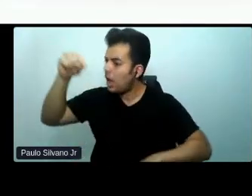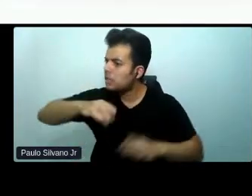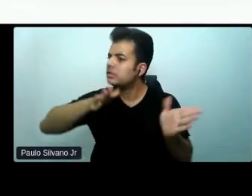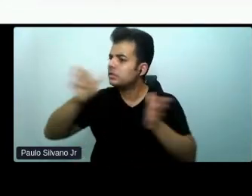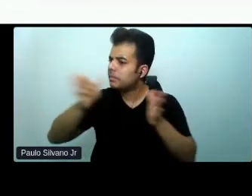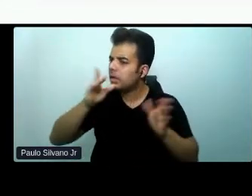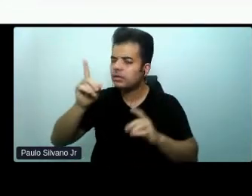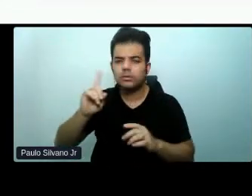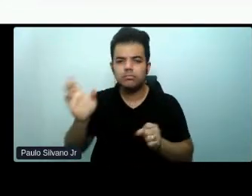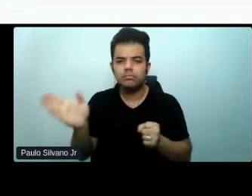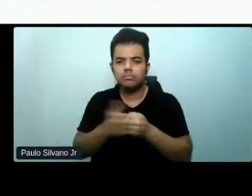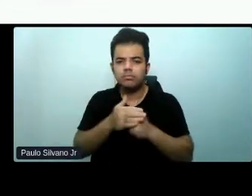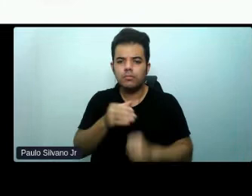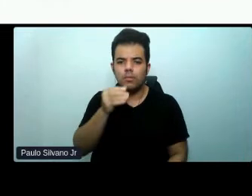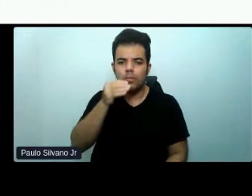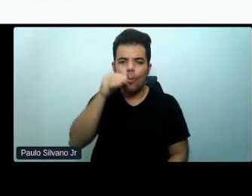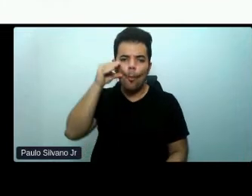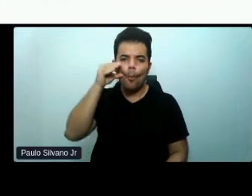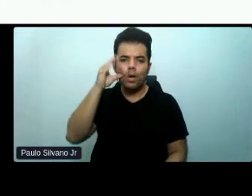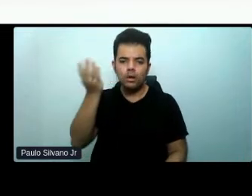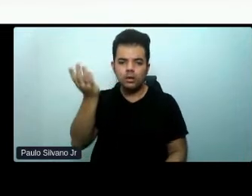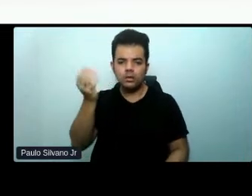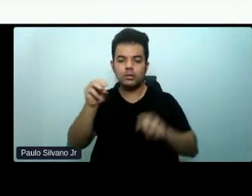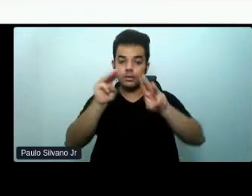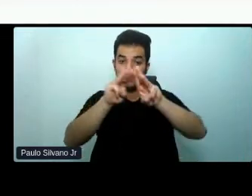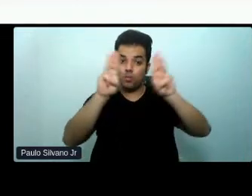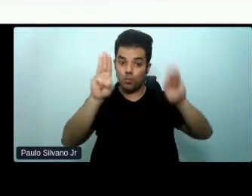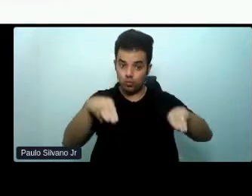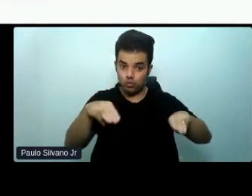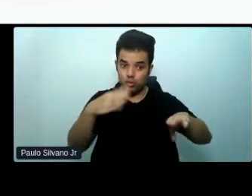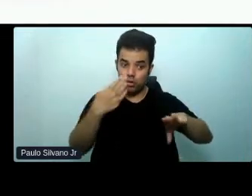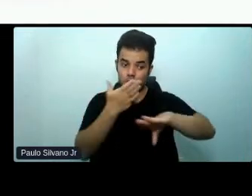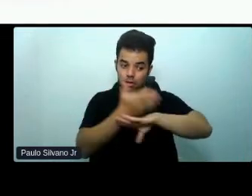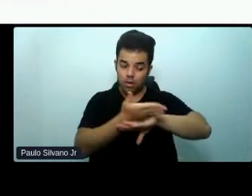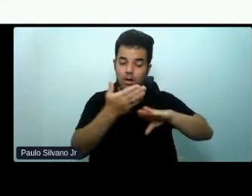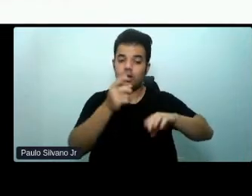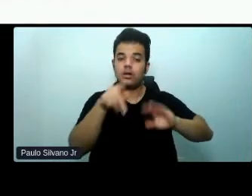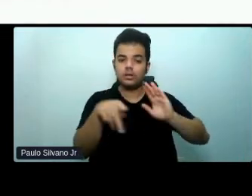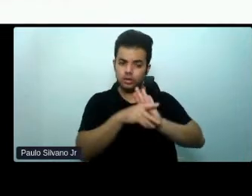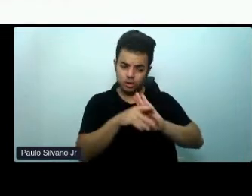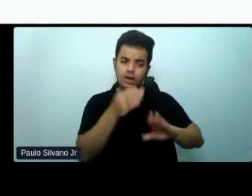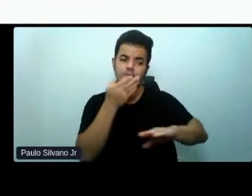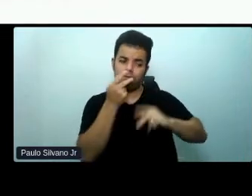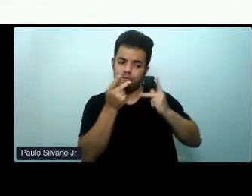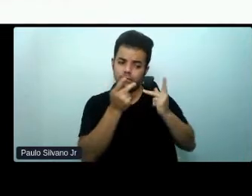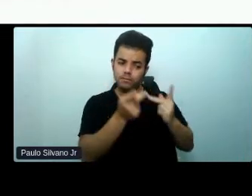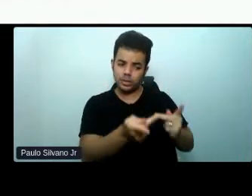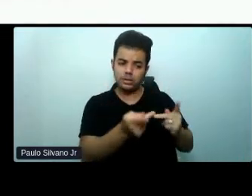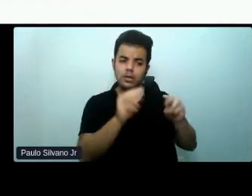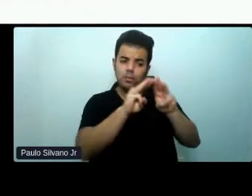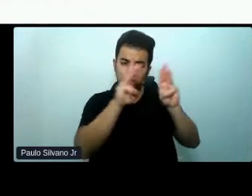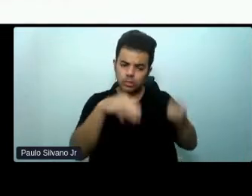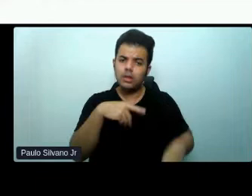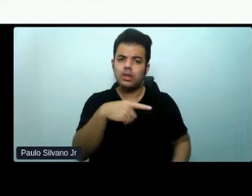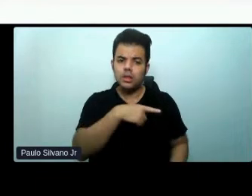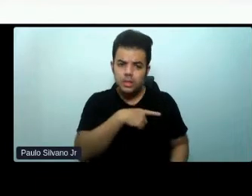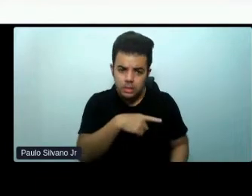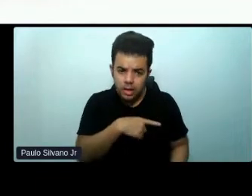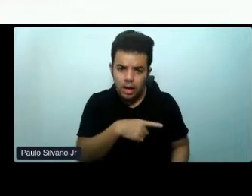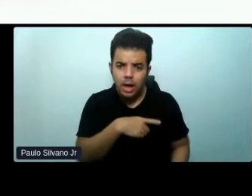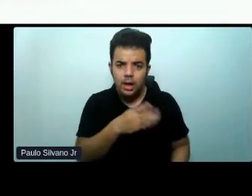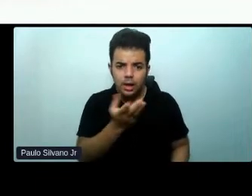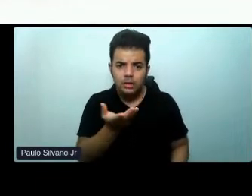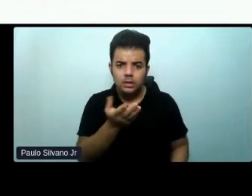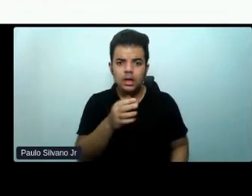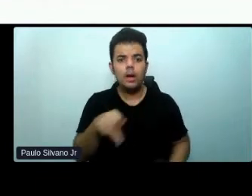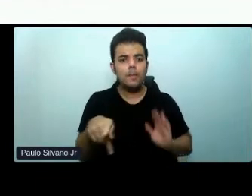Então, um museu que tenha acessibilidade, já fui, por exemplo, um aqui, eles tinham, eu fui fazer